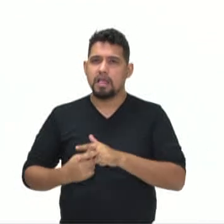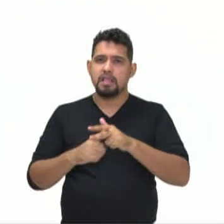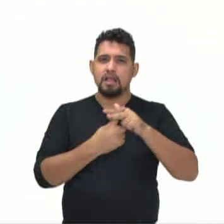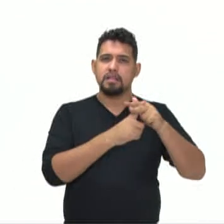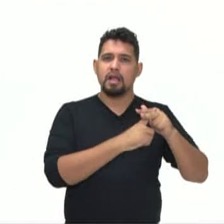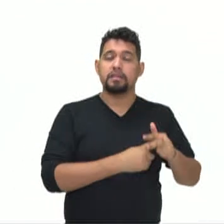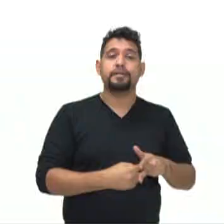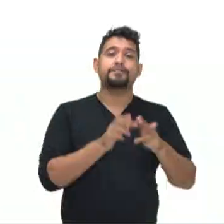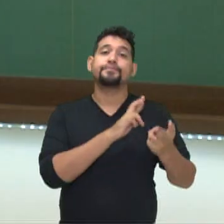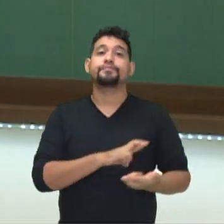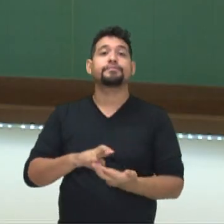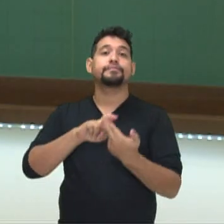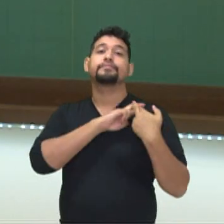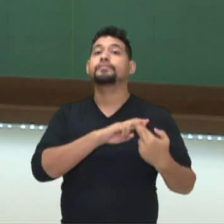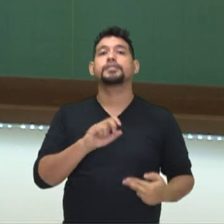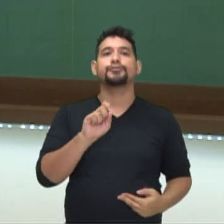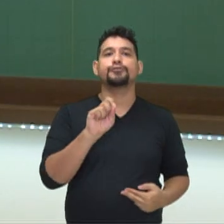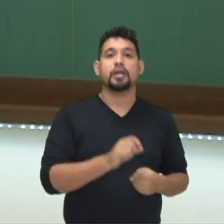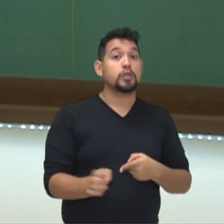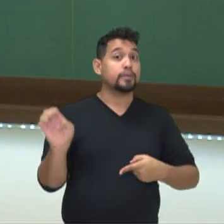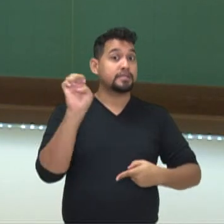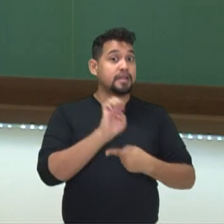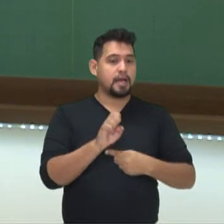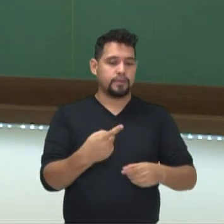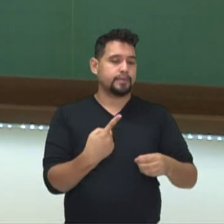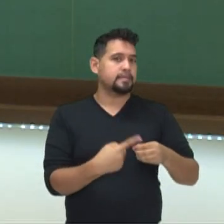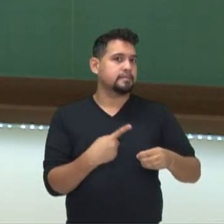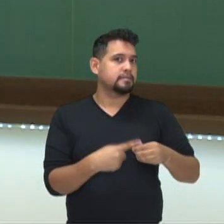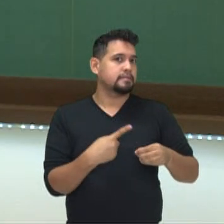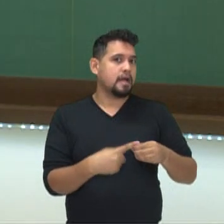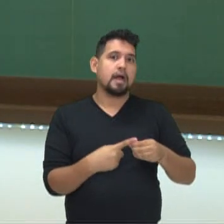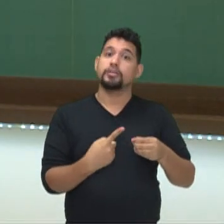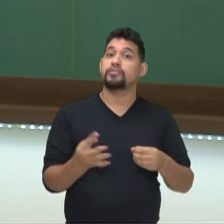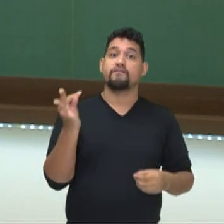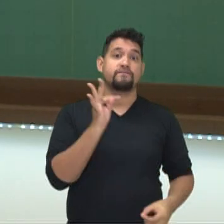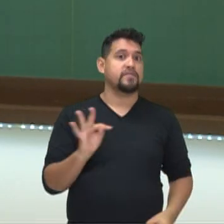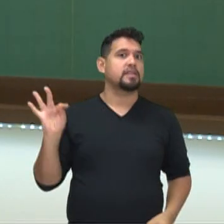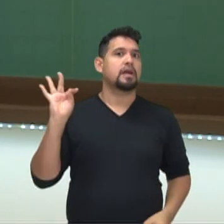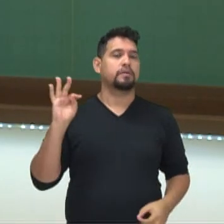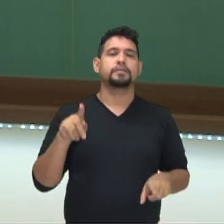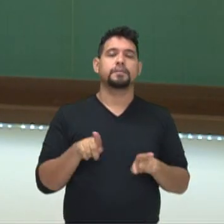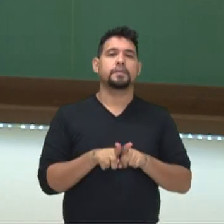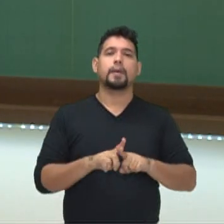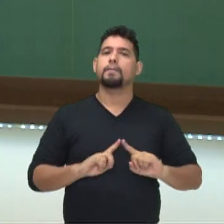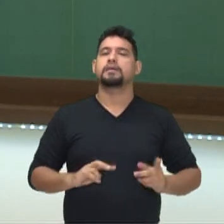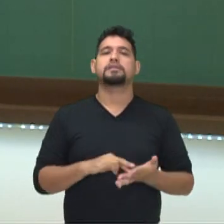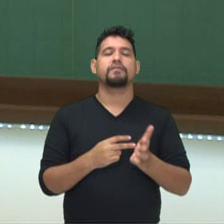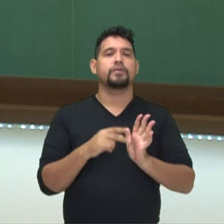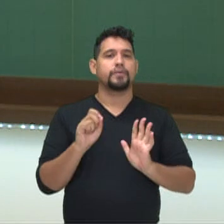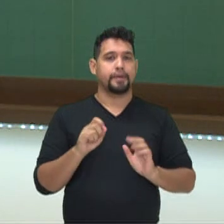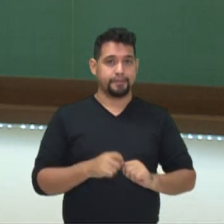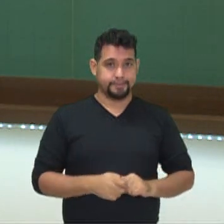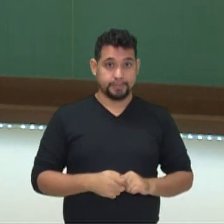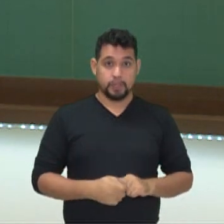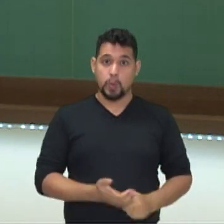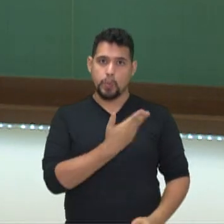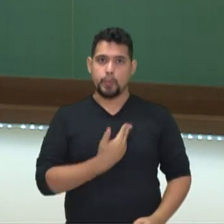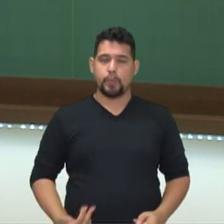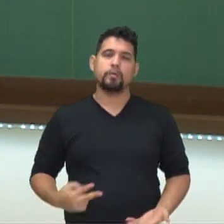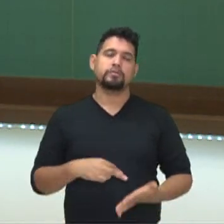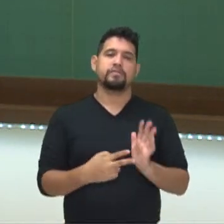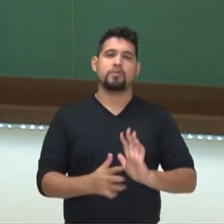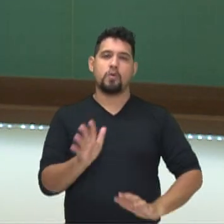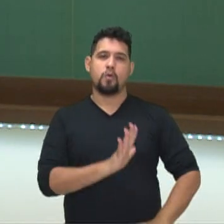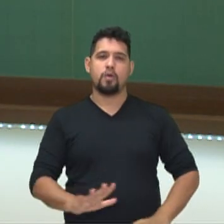espaços é responsabilidade do Estado, do município, da federação. Então, quer dizer que a esfera pública é o espaço